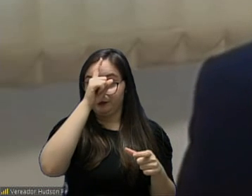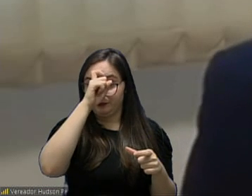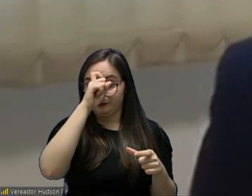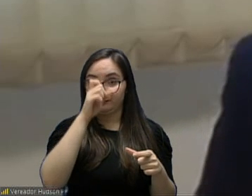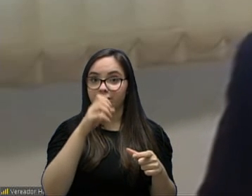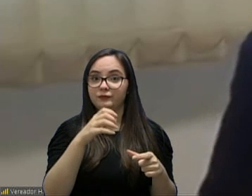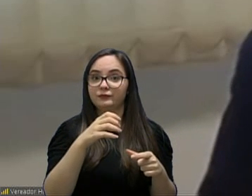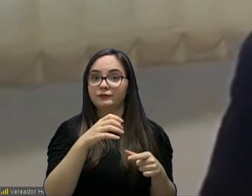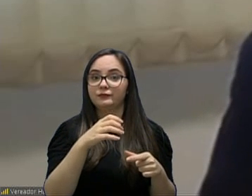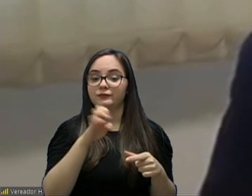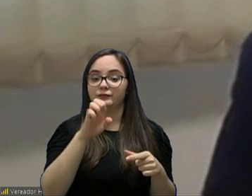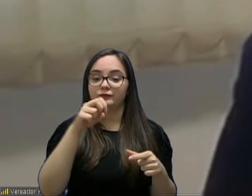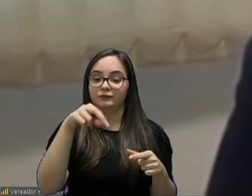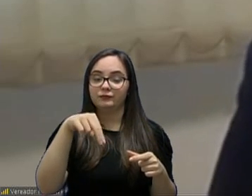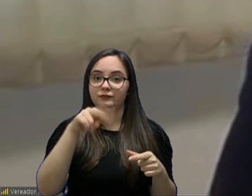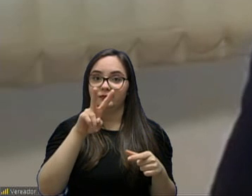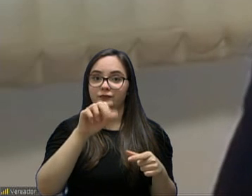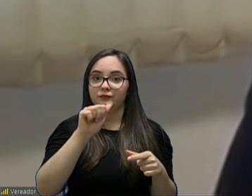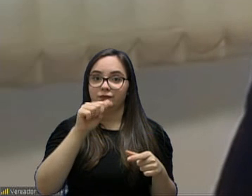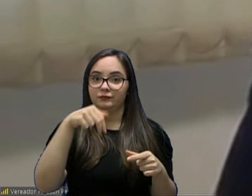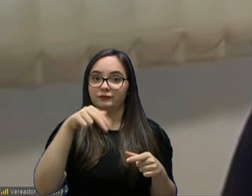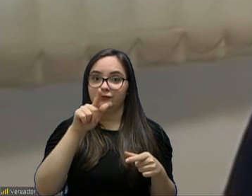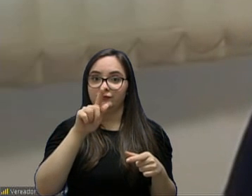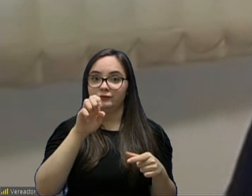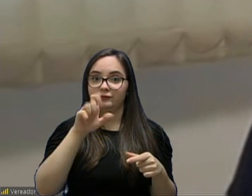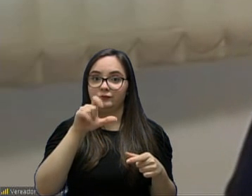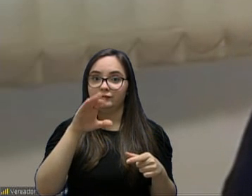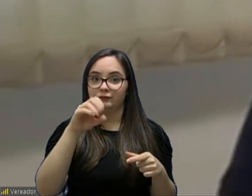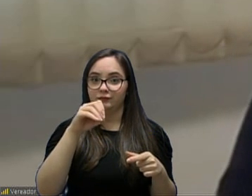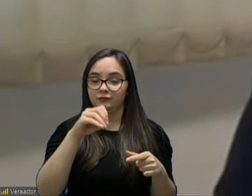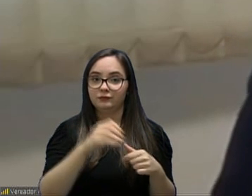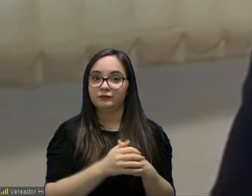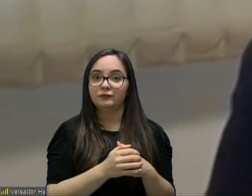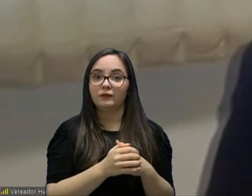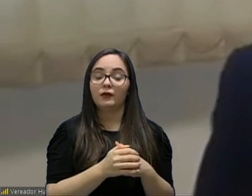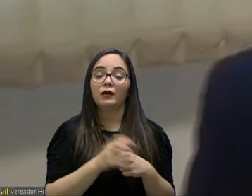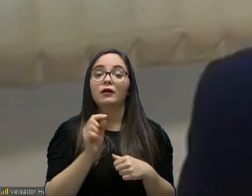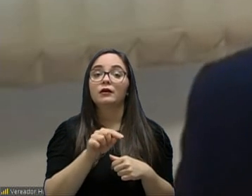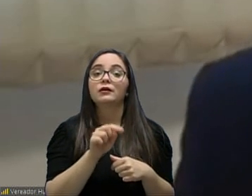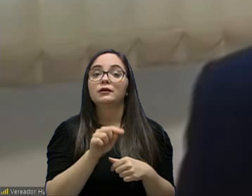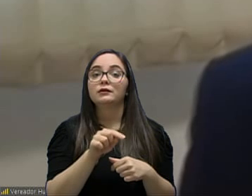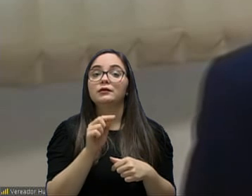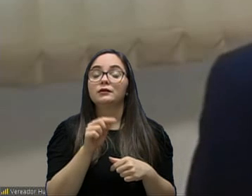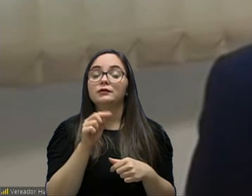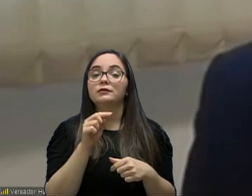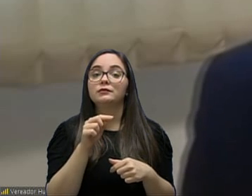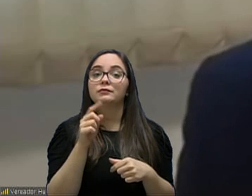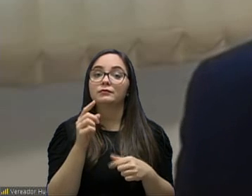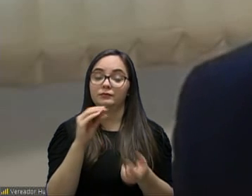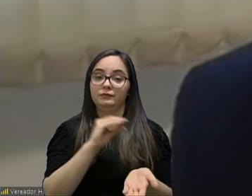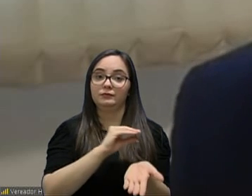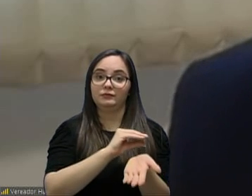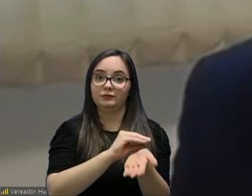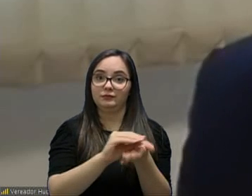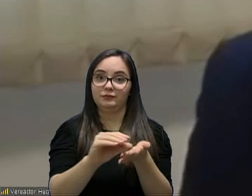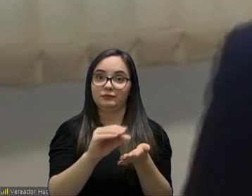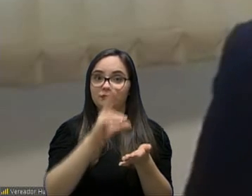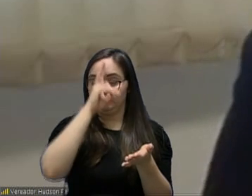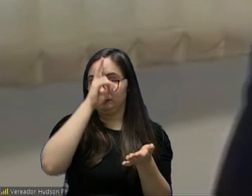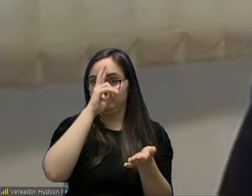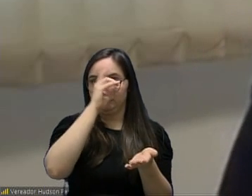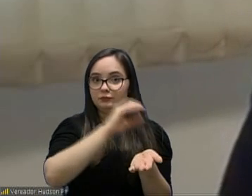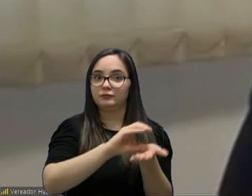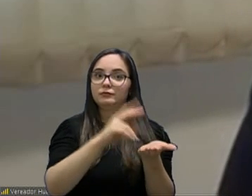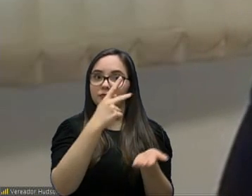evangélico. O hospital evangélico, ele recebeu investimento de grande monta do Poder Público Municipal.